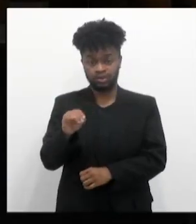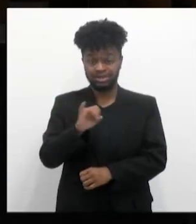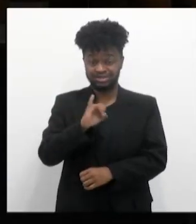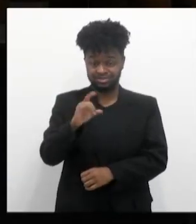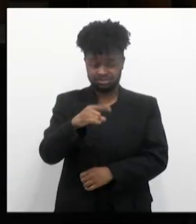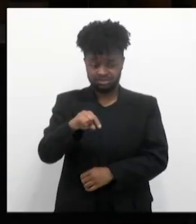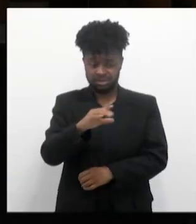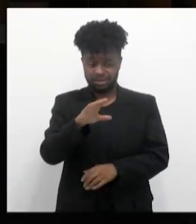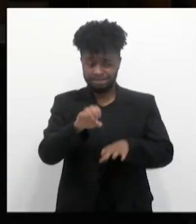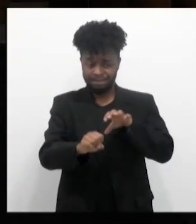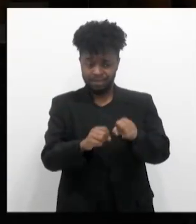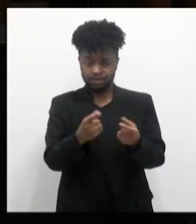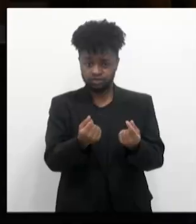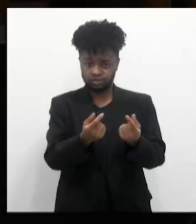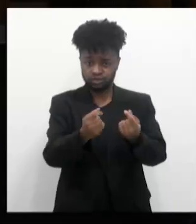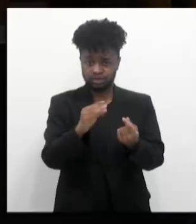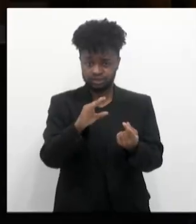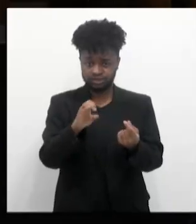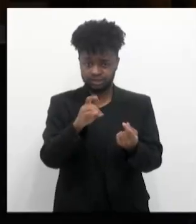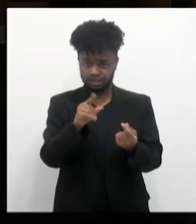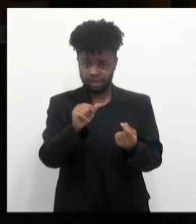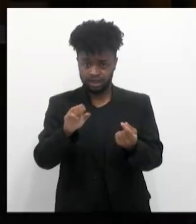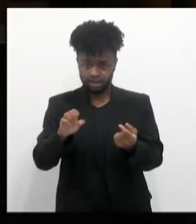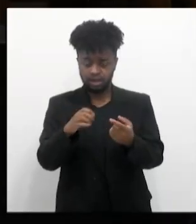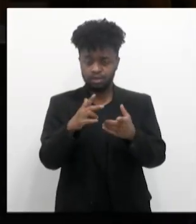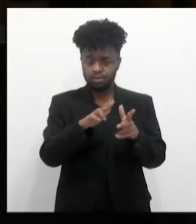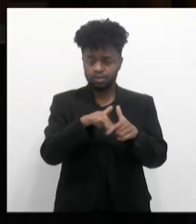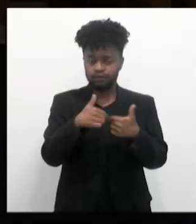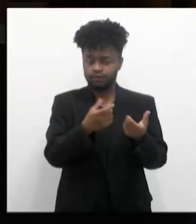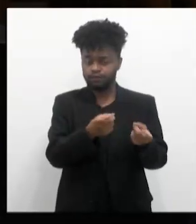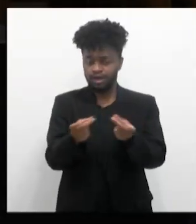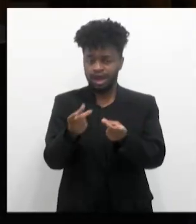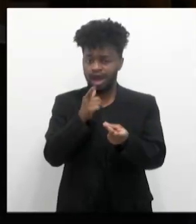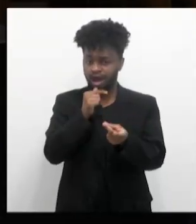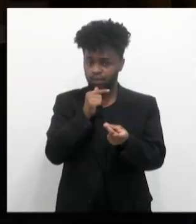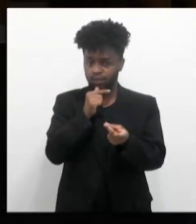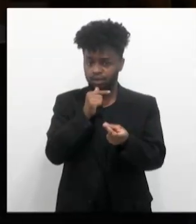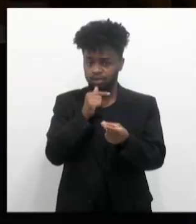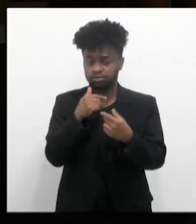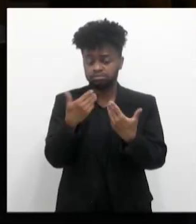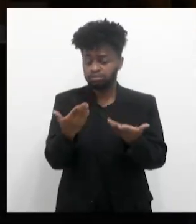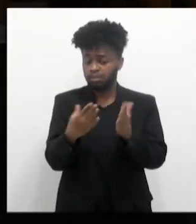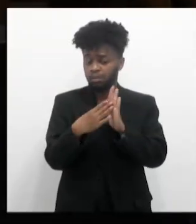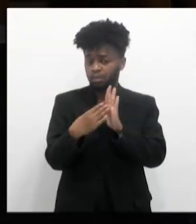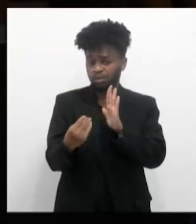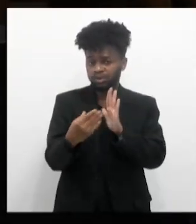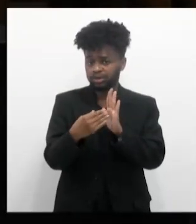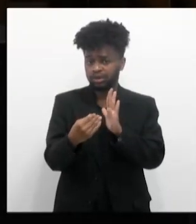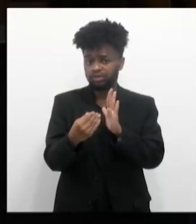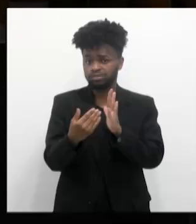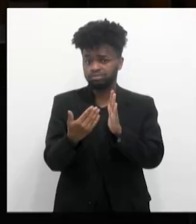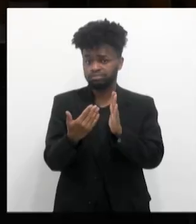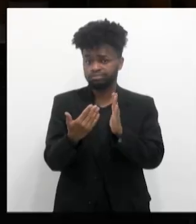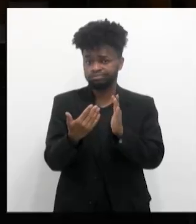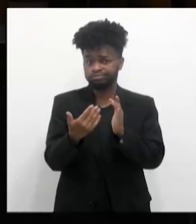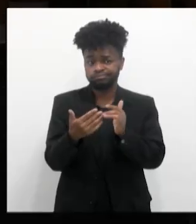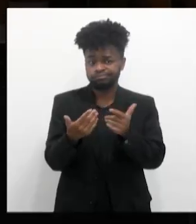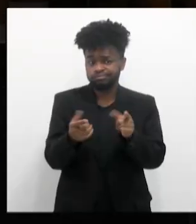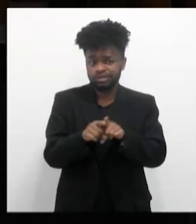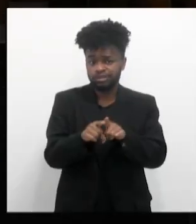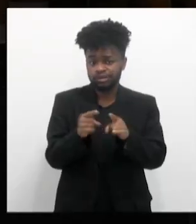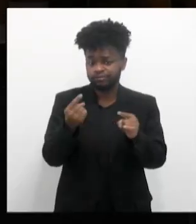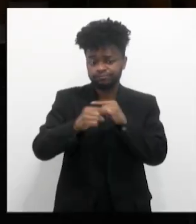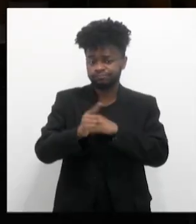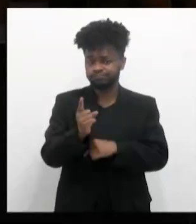tirar o dinheiro da SEDAI da venda da água, essa modelagem que está se fazendo também não